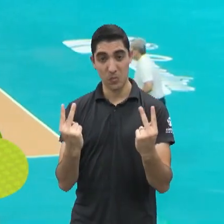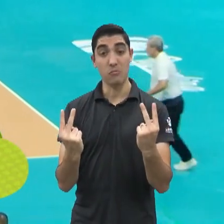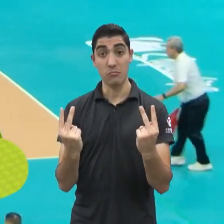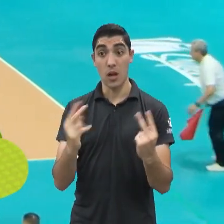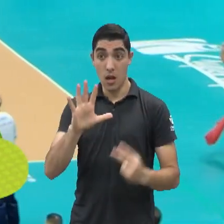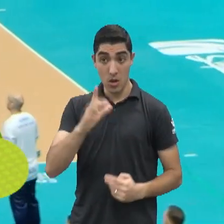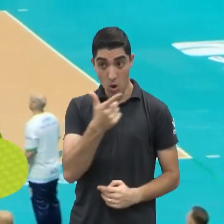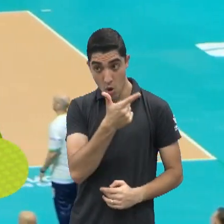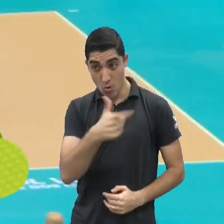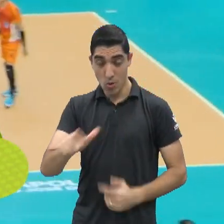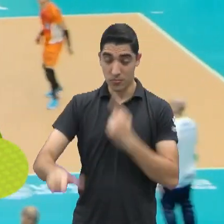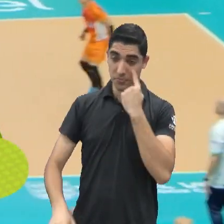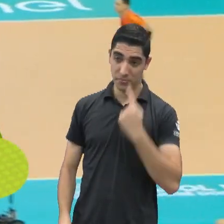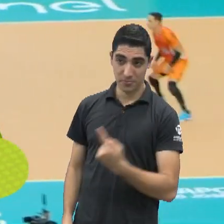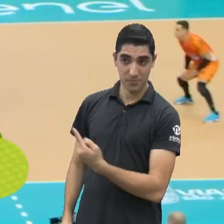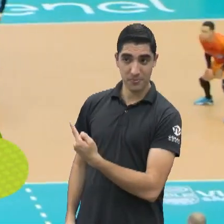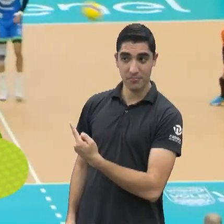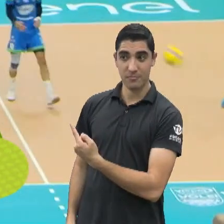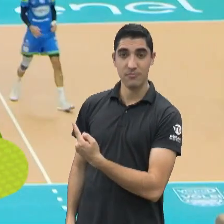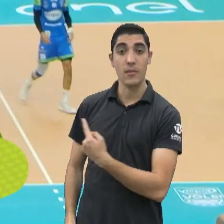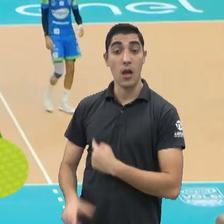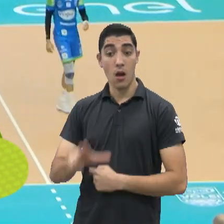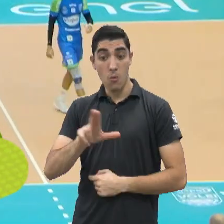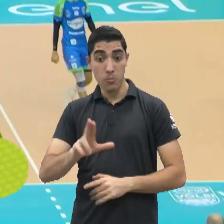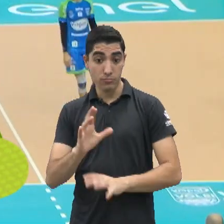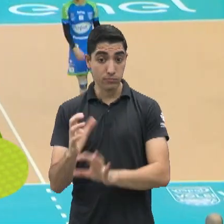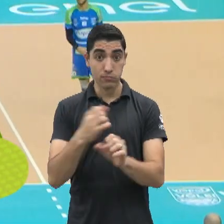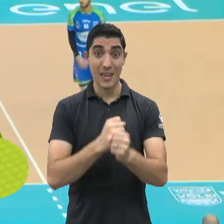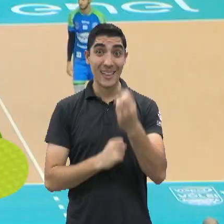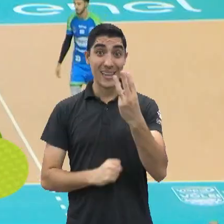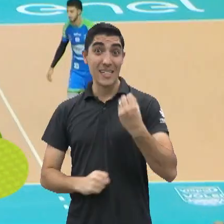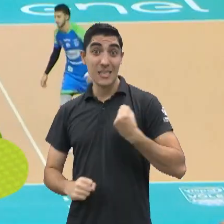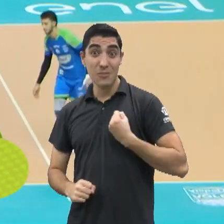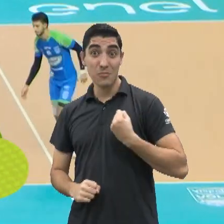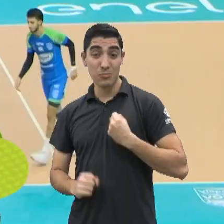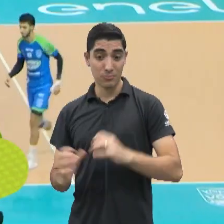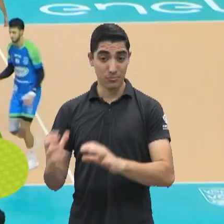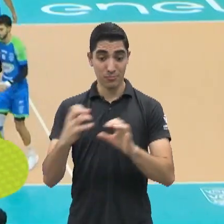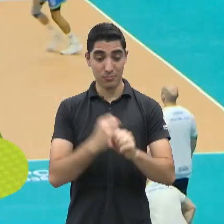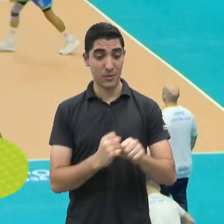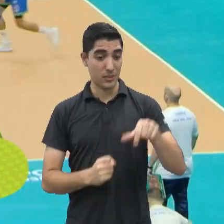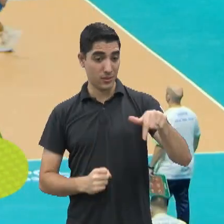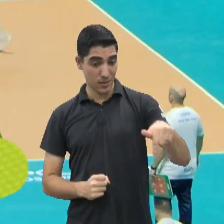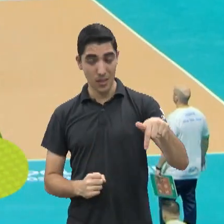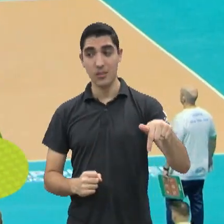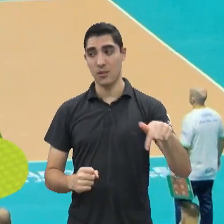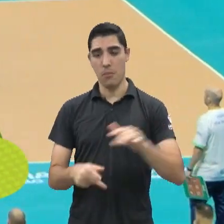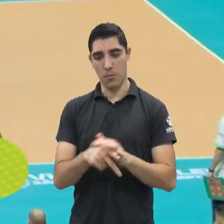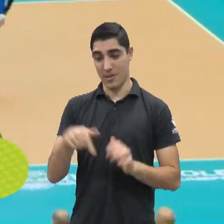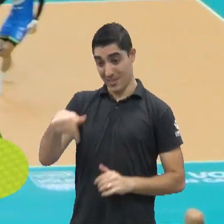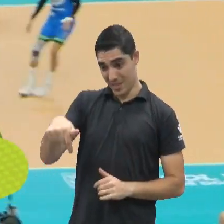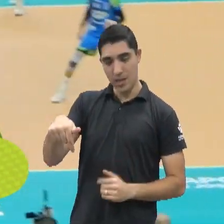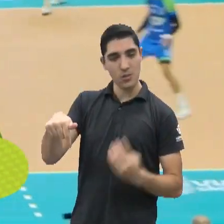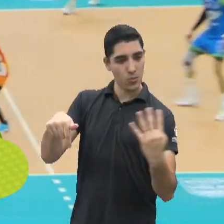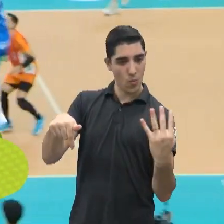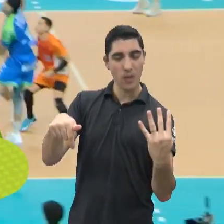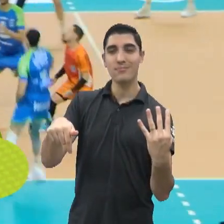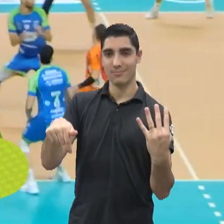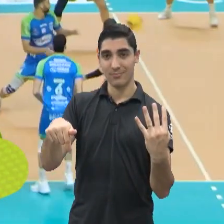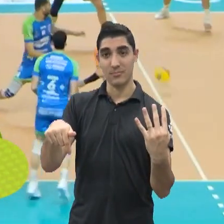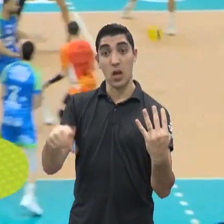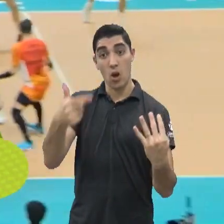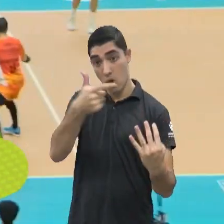novo bloqueio do Pietro, o Praia abriu 3 pontos, 7-4. Mais um bloqueio agora do